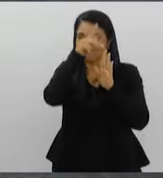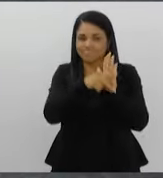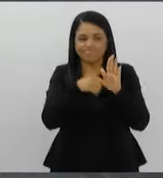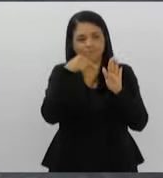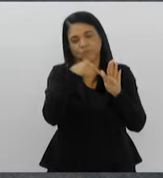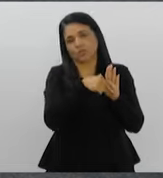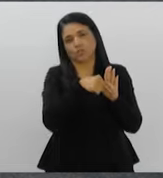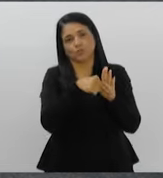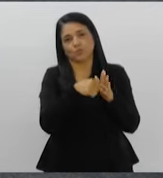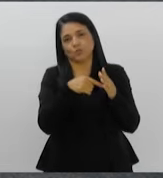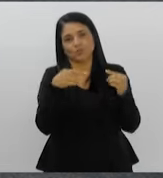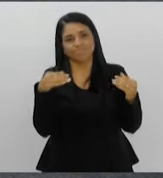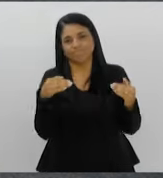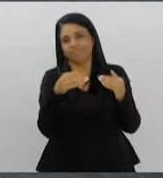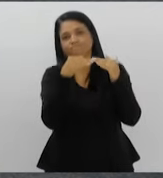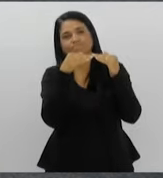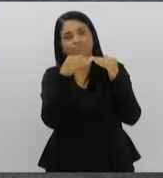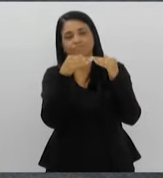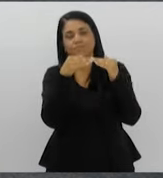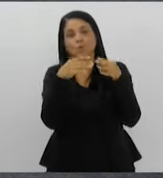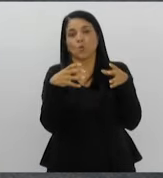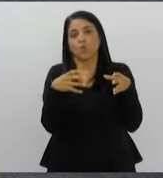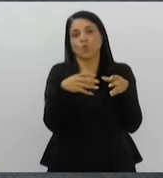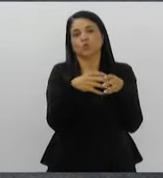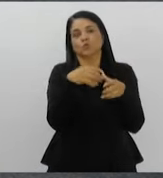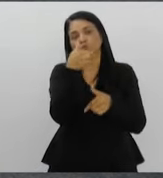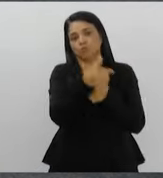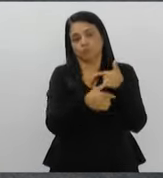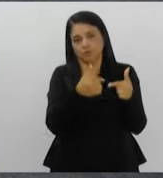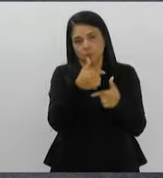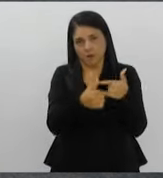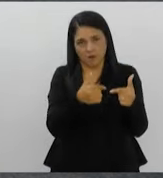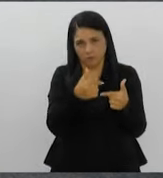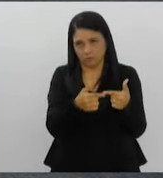conjunto dos ativistas